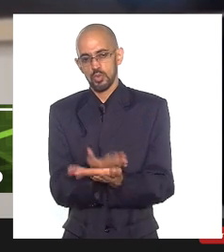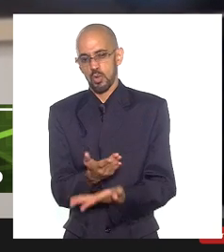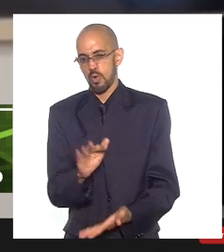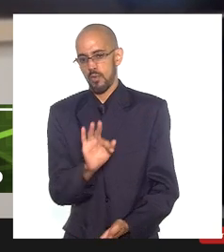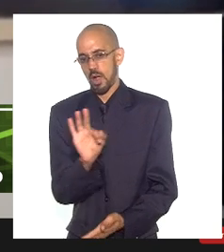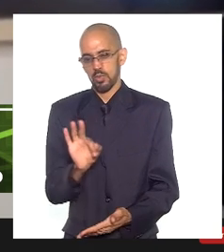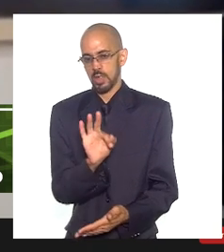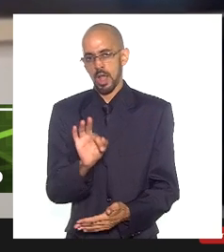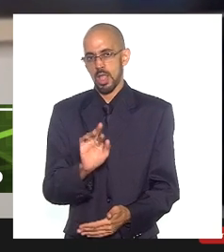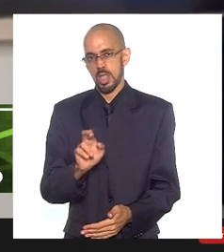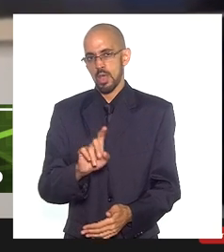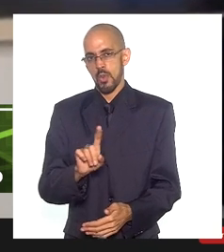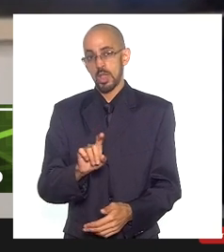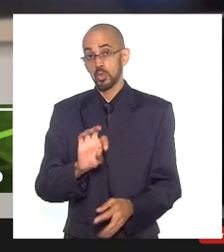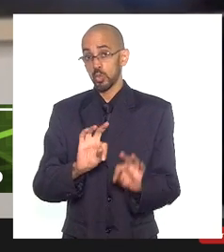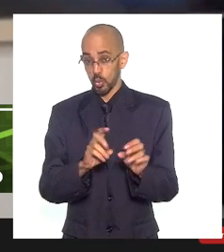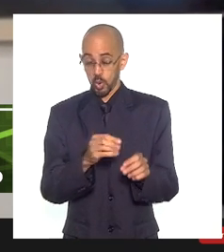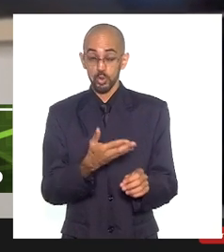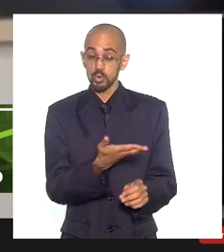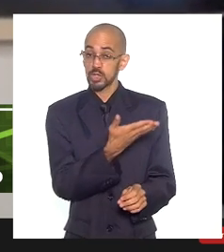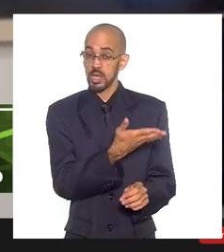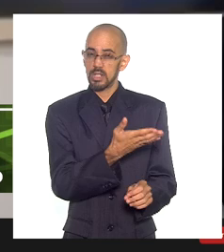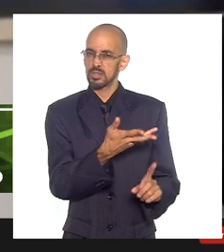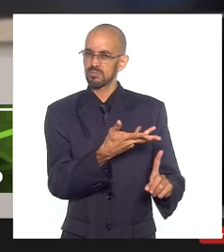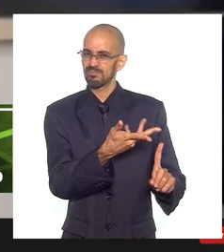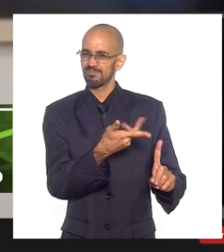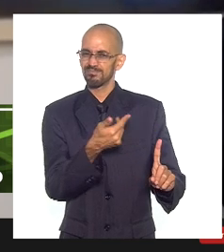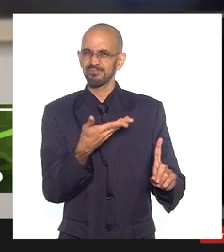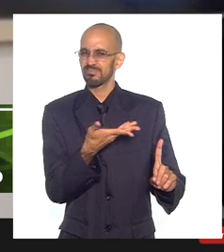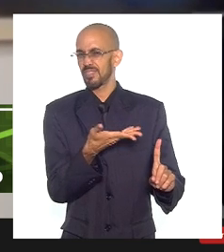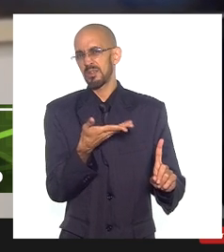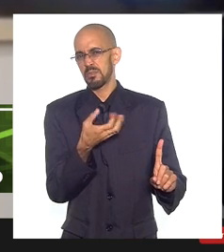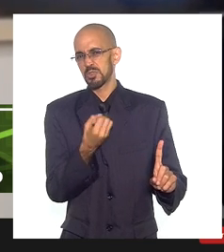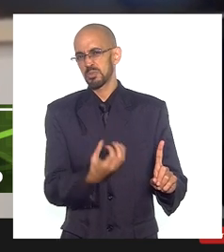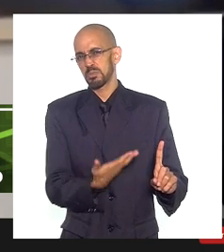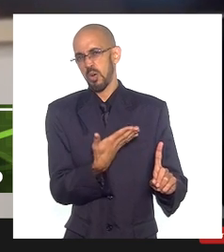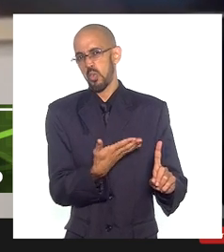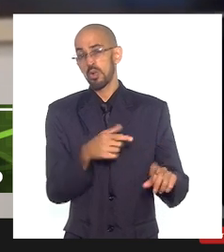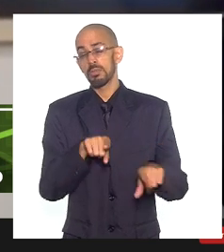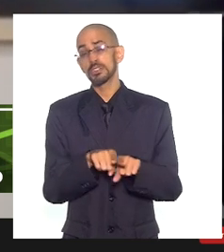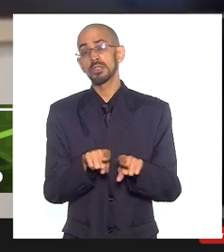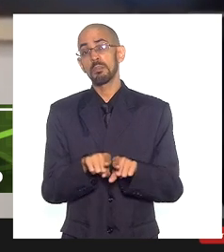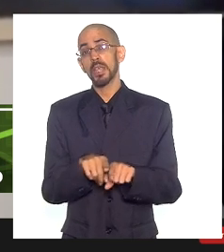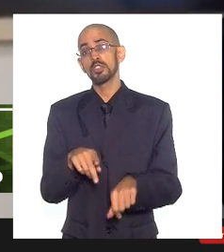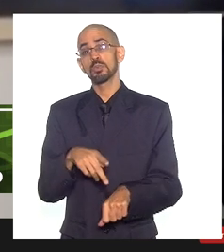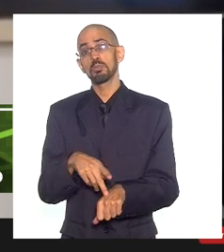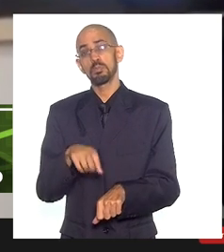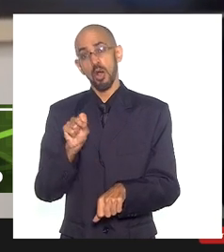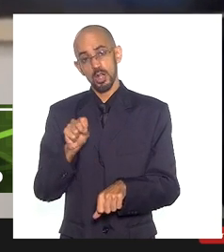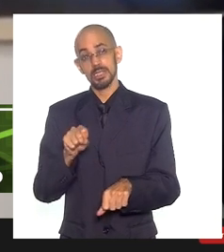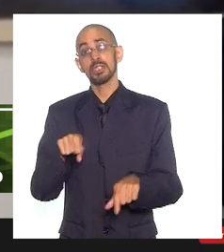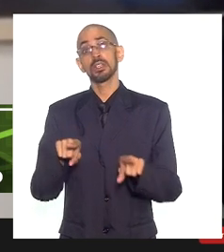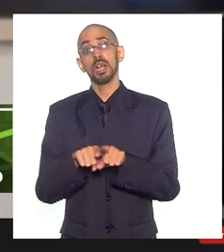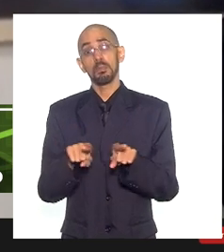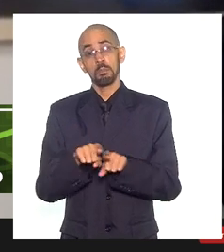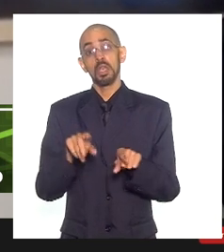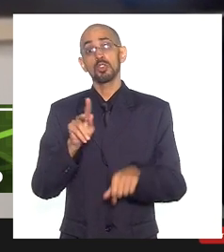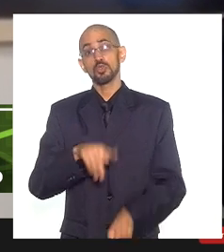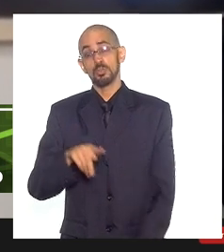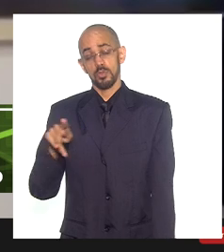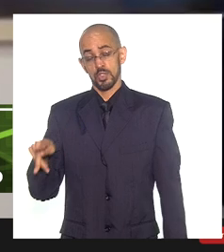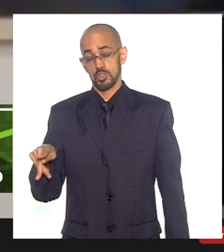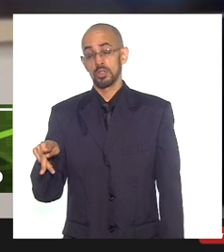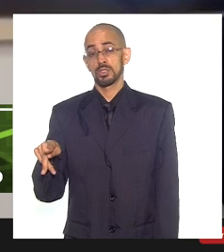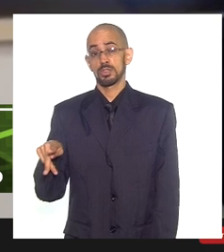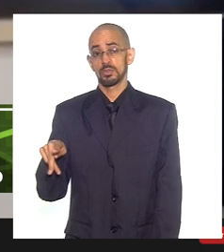eles de excelência, dos seus cursos de pós-graduação, mas também dos professores, que